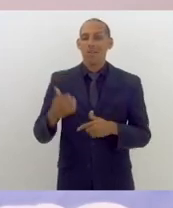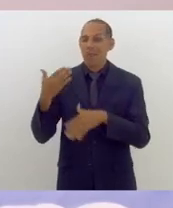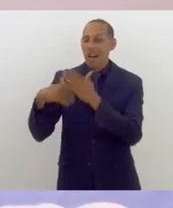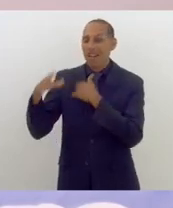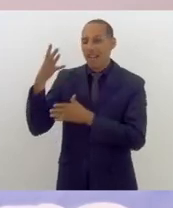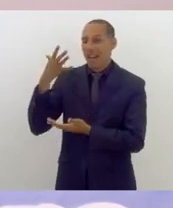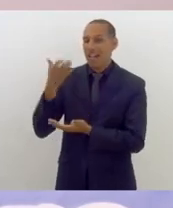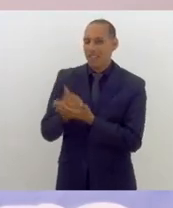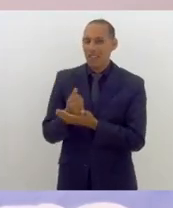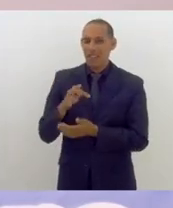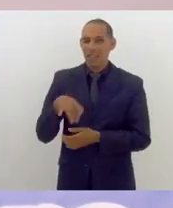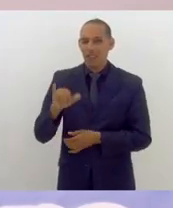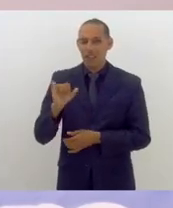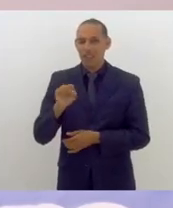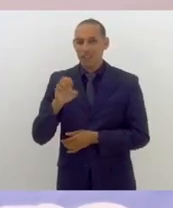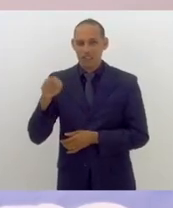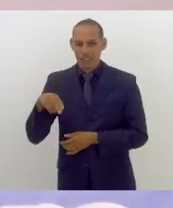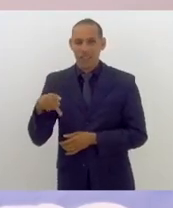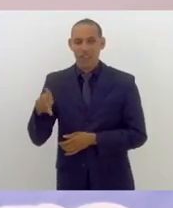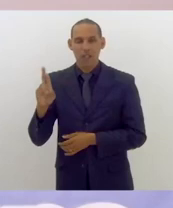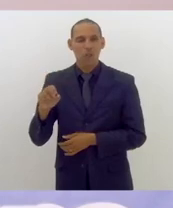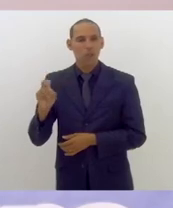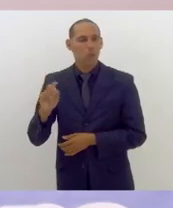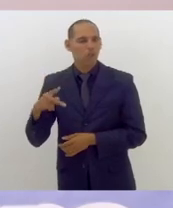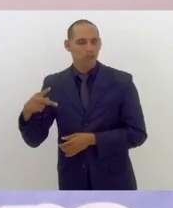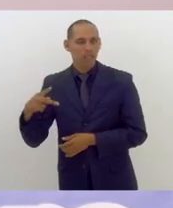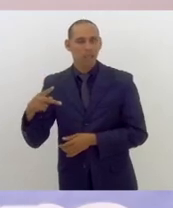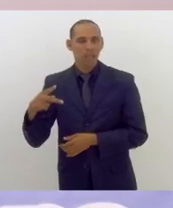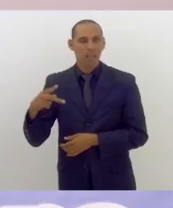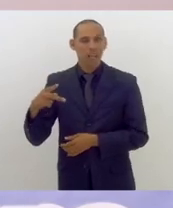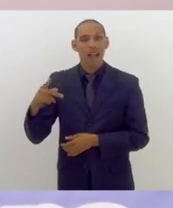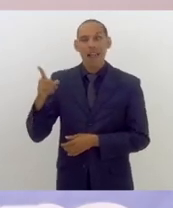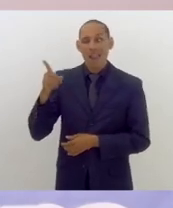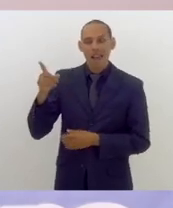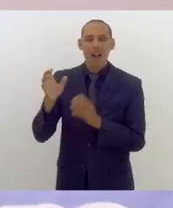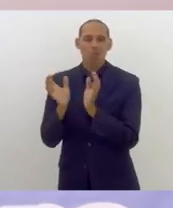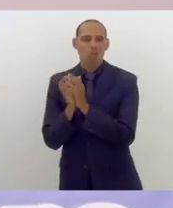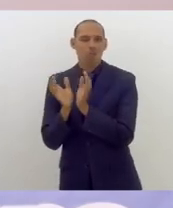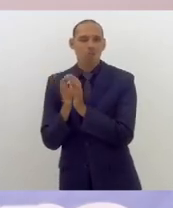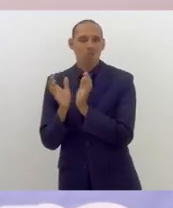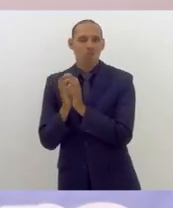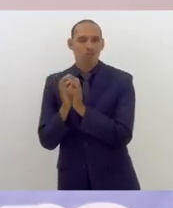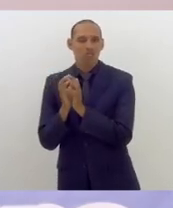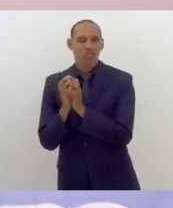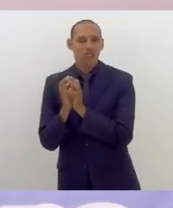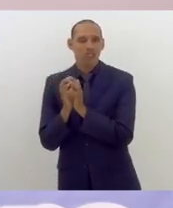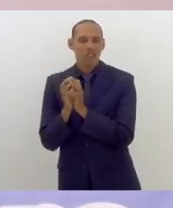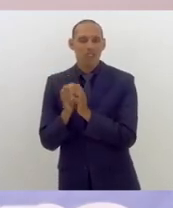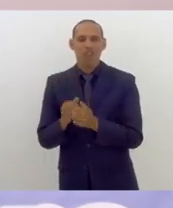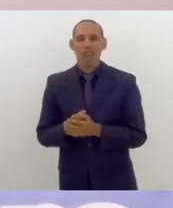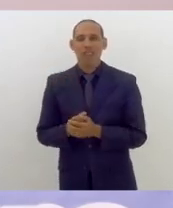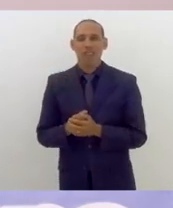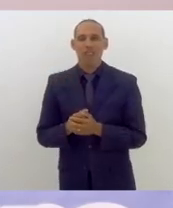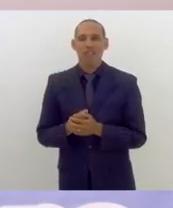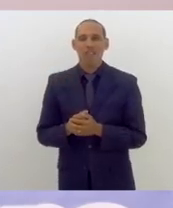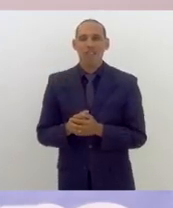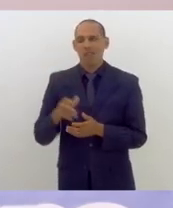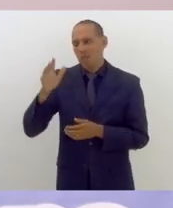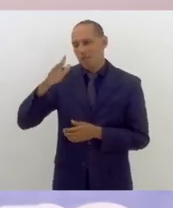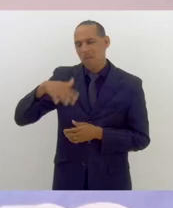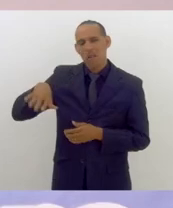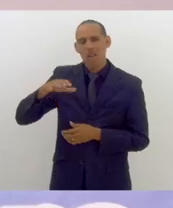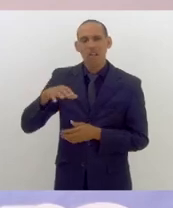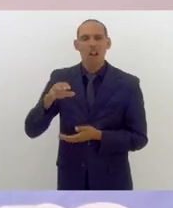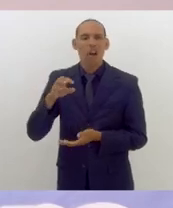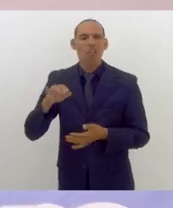a ti sentiu ela foi instalada lá em Santa Cruz lá o sofrimento daquela população